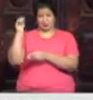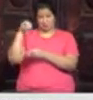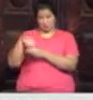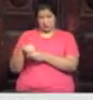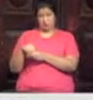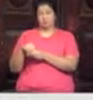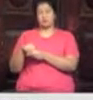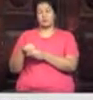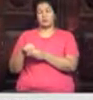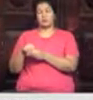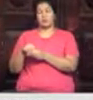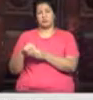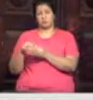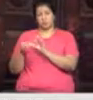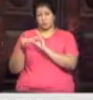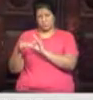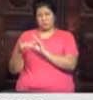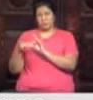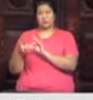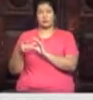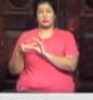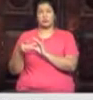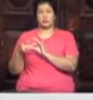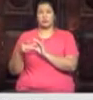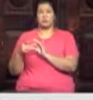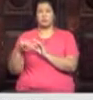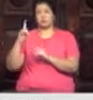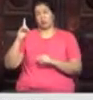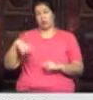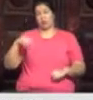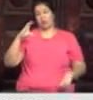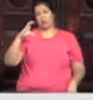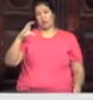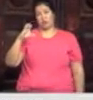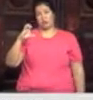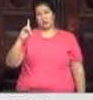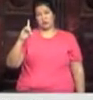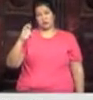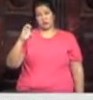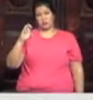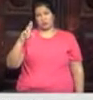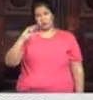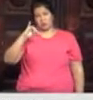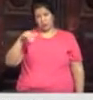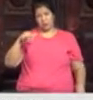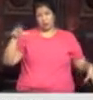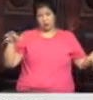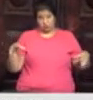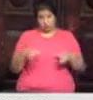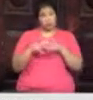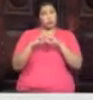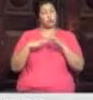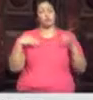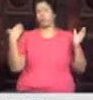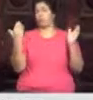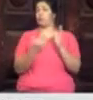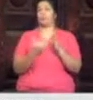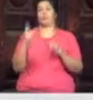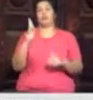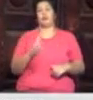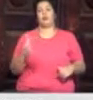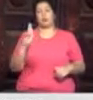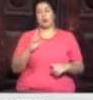um consórcio, que é o consórcio CEDERJ, que reúne as universidades públicas do Estado na oferta de